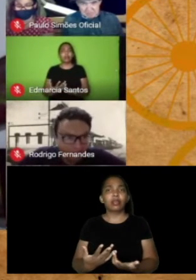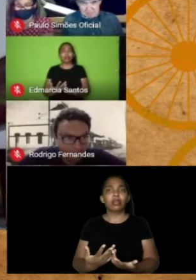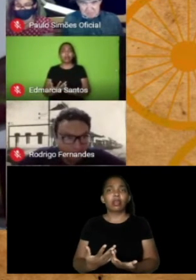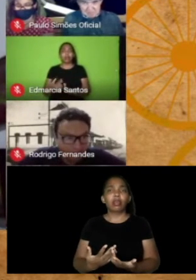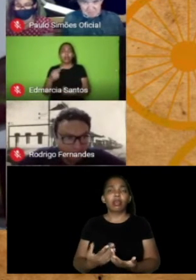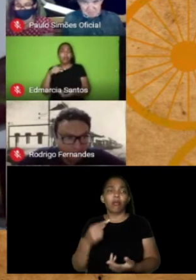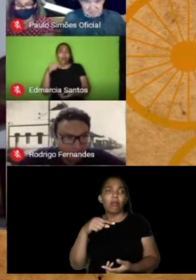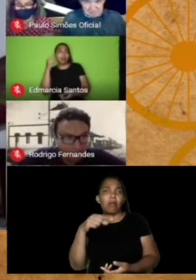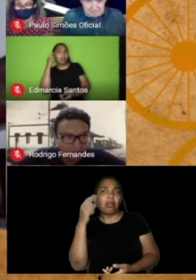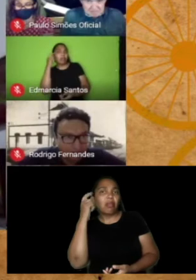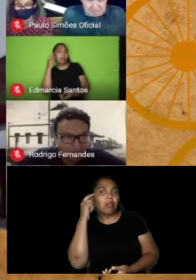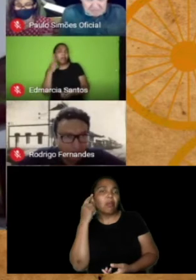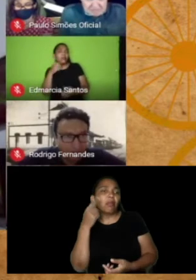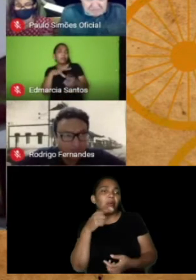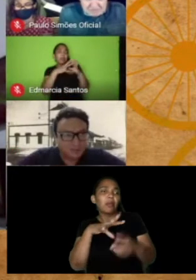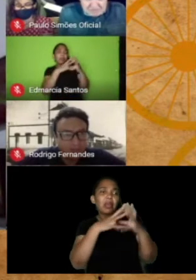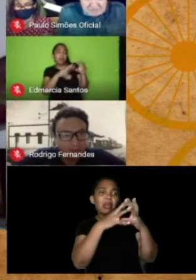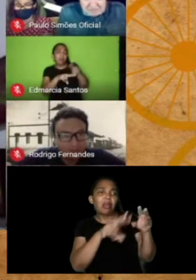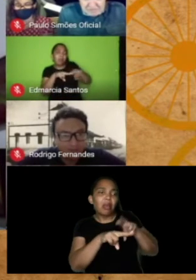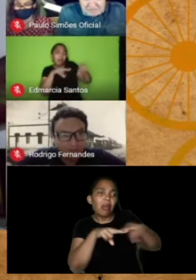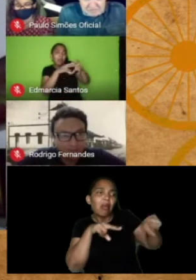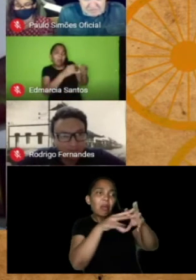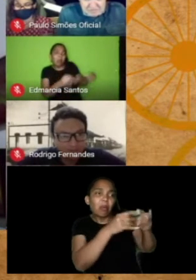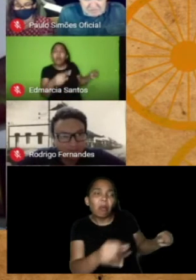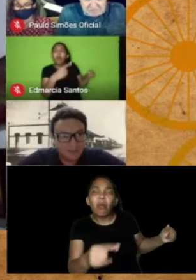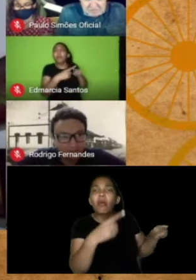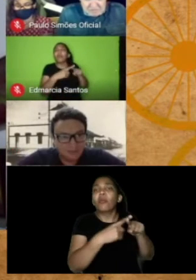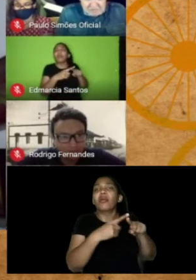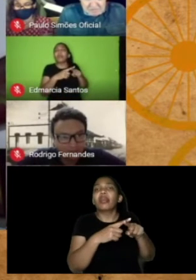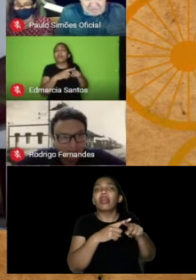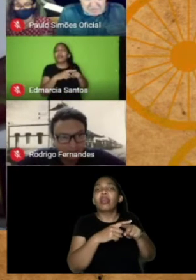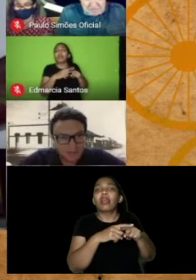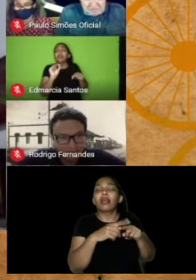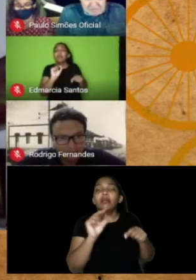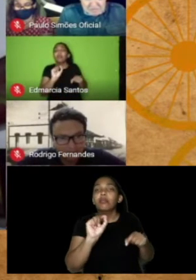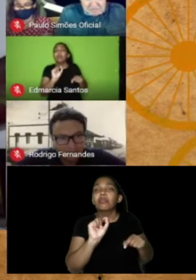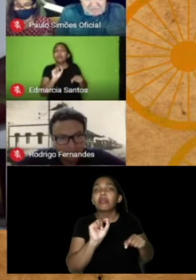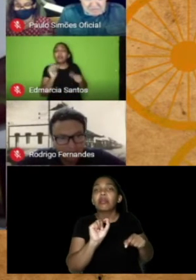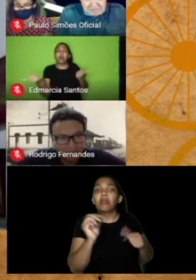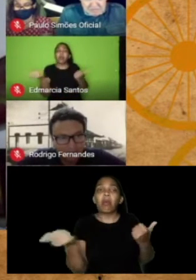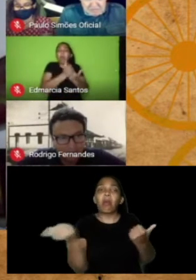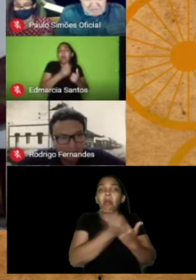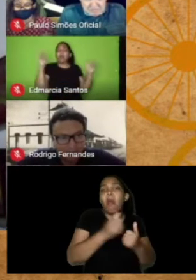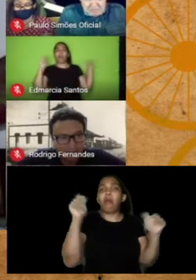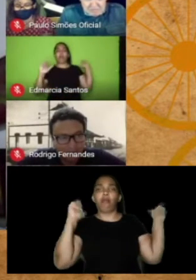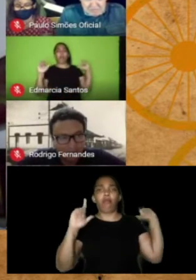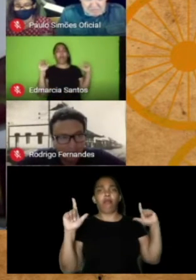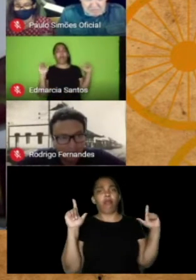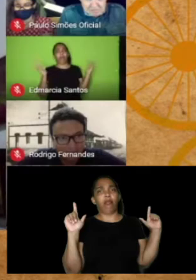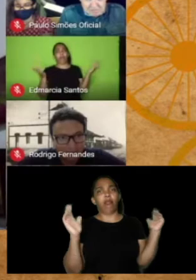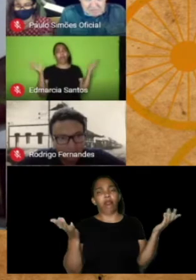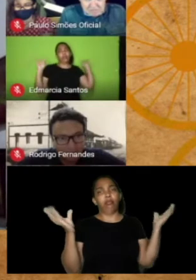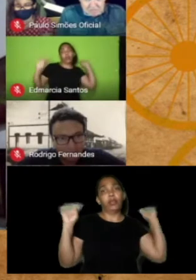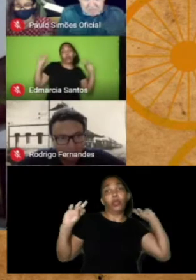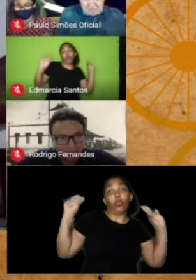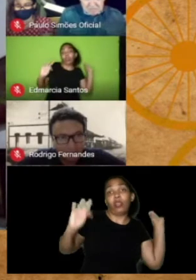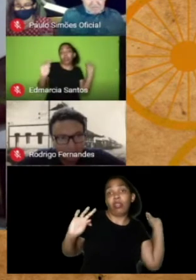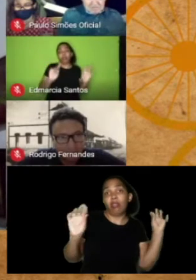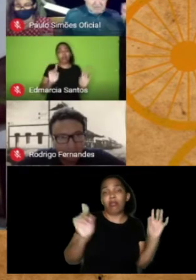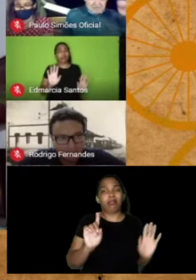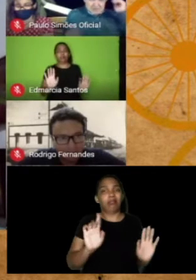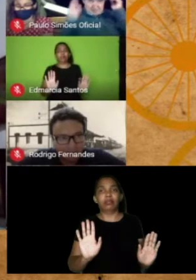descaracterizados por causa do turismo. Porque o turismo, para mim, existe, certo? Para ir ver determinada